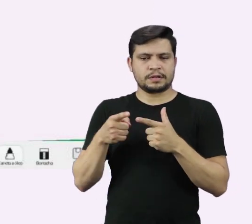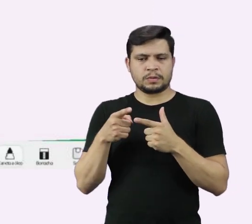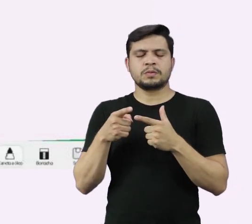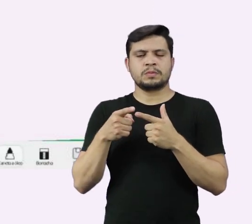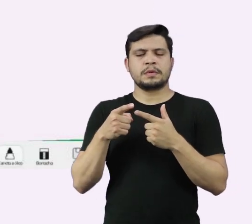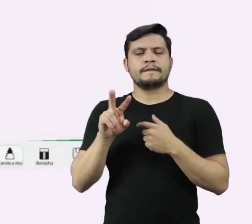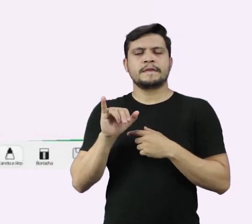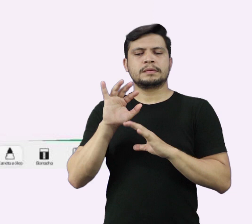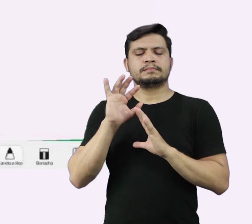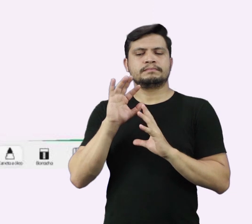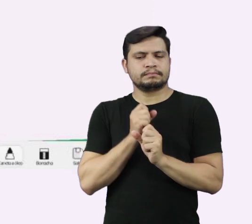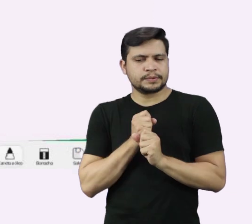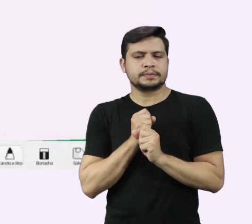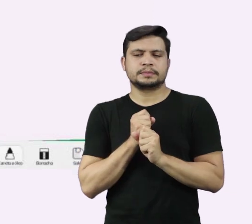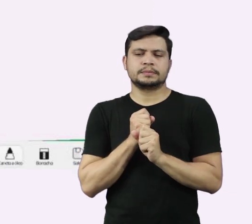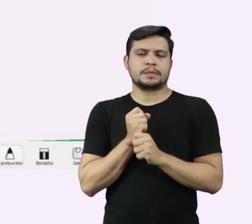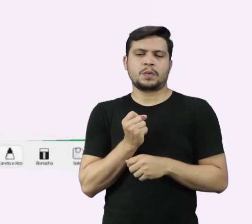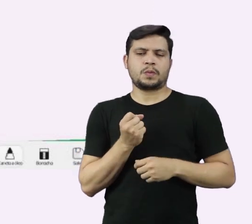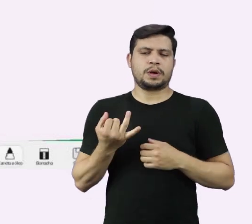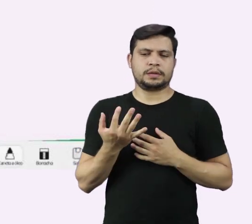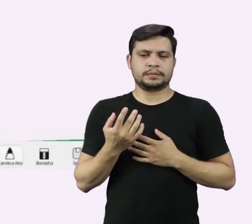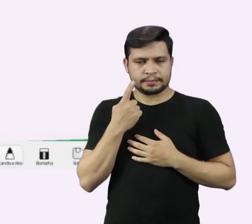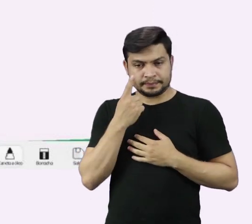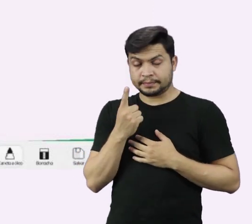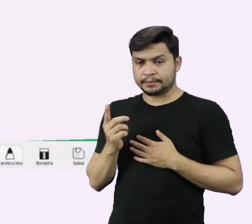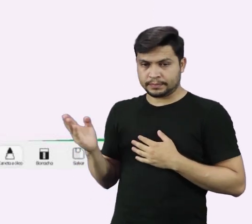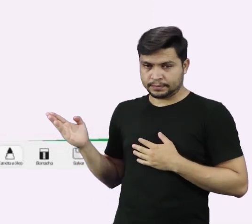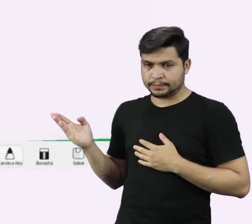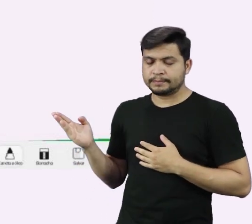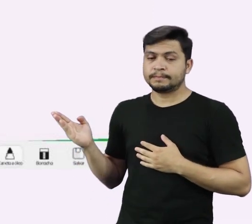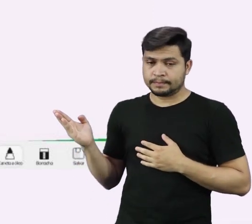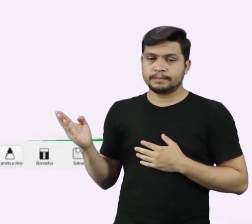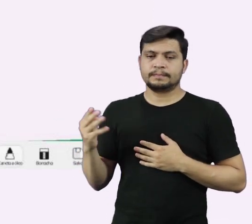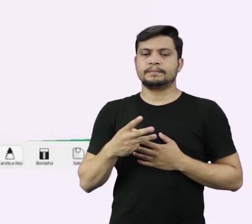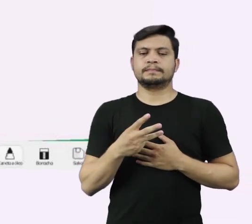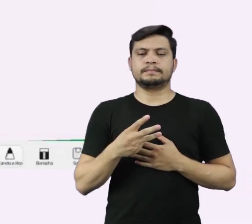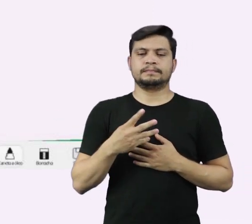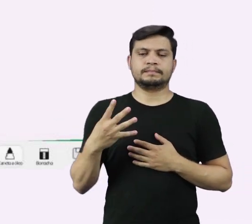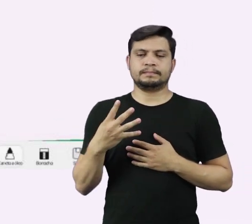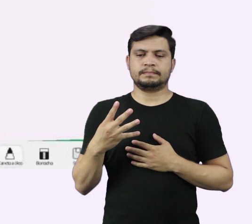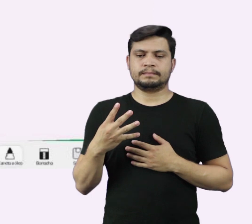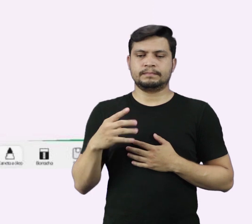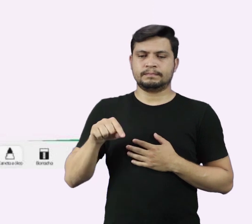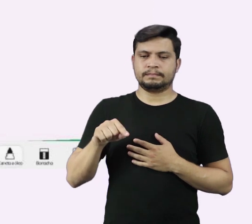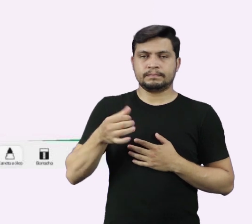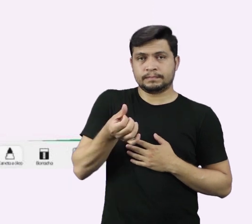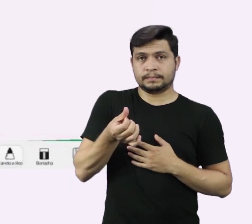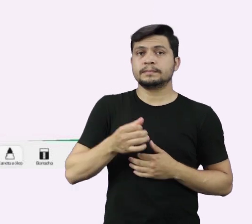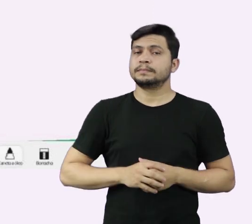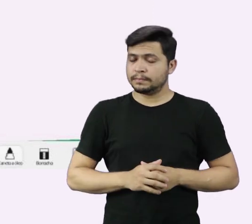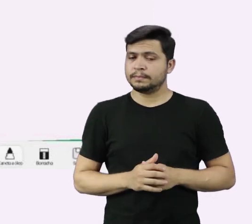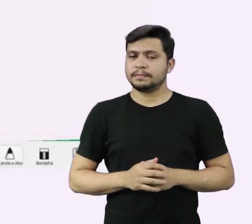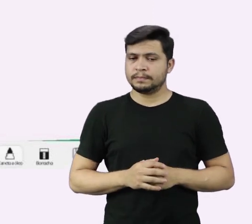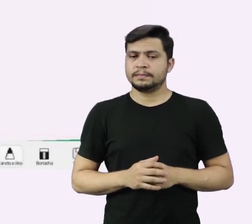34,6. Seria o valor dessa resistência, né? Na sequência, fazer o